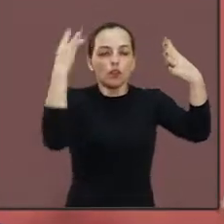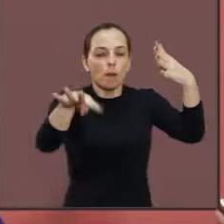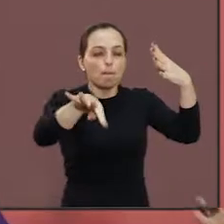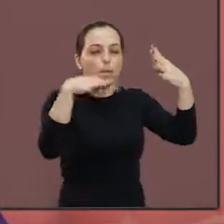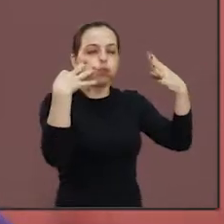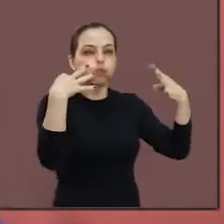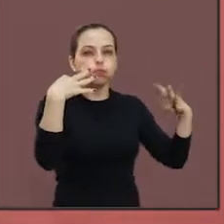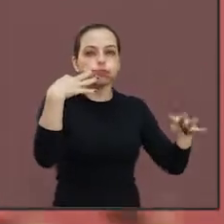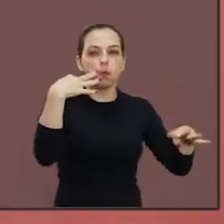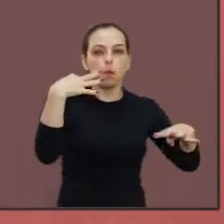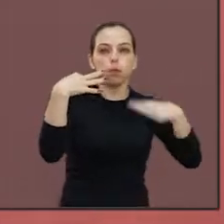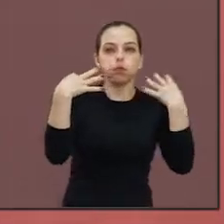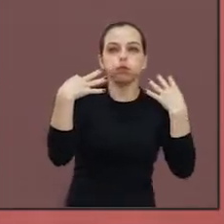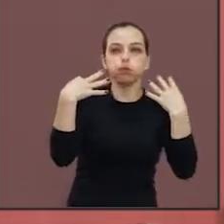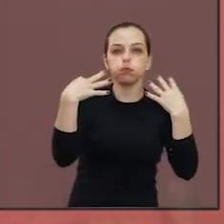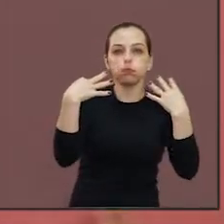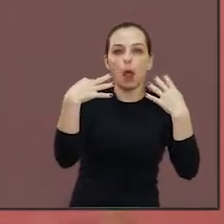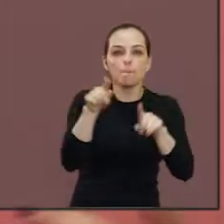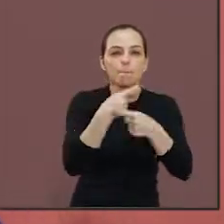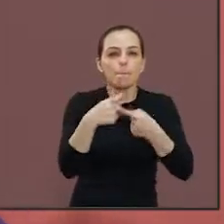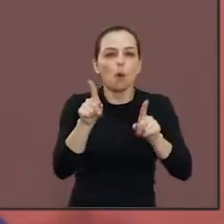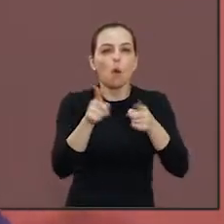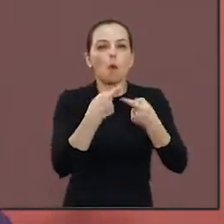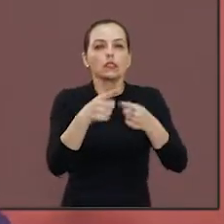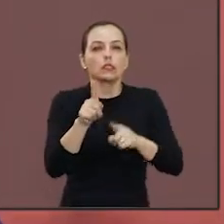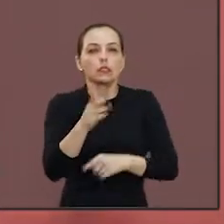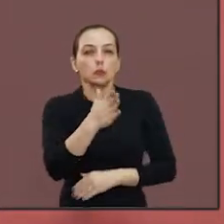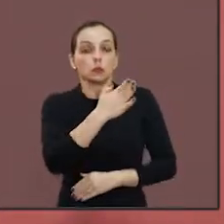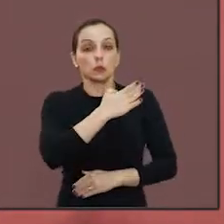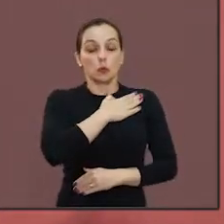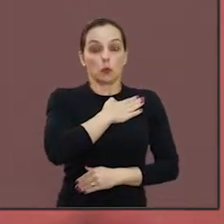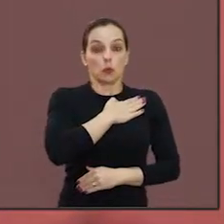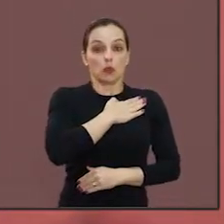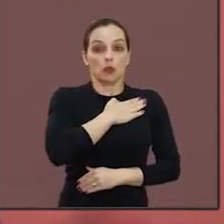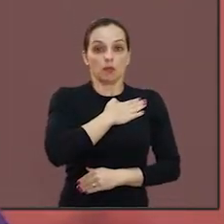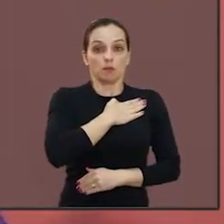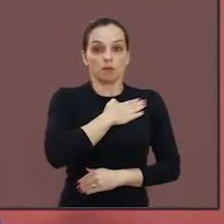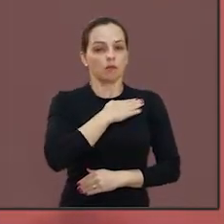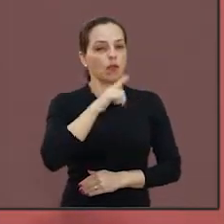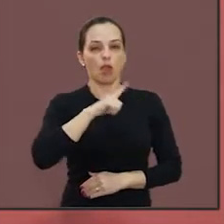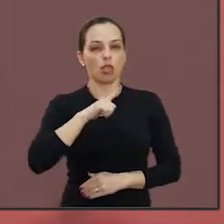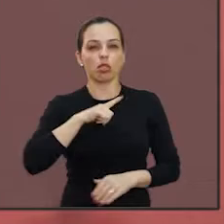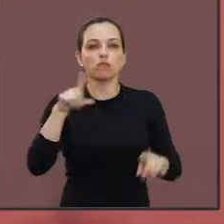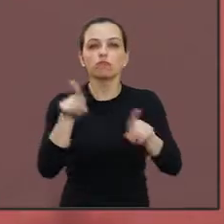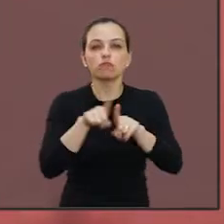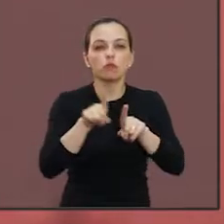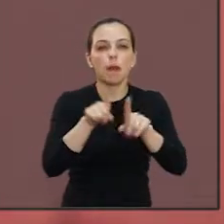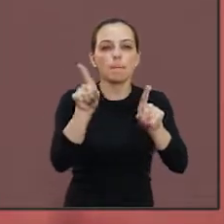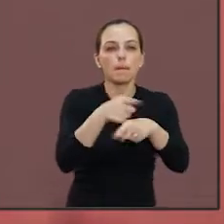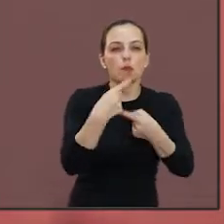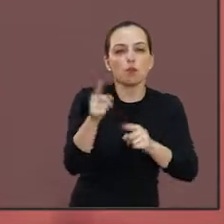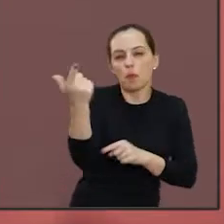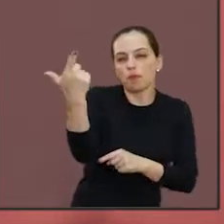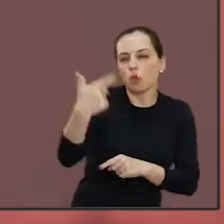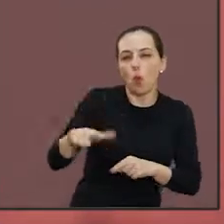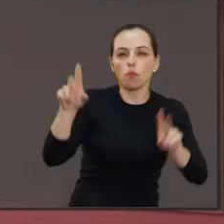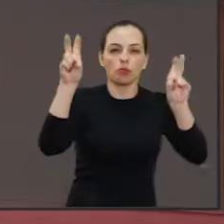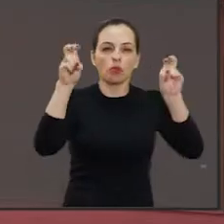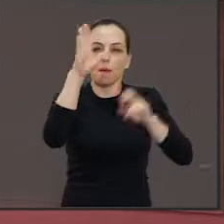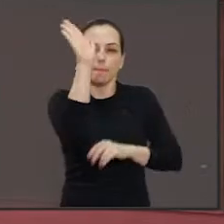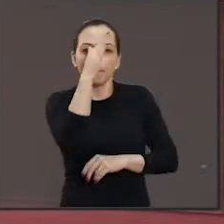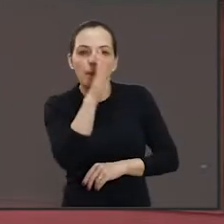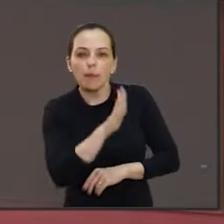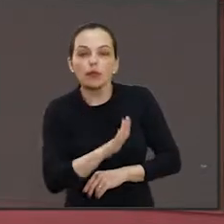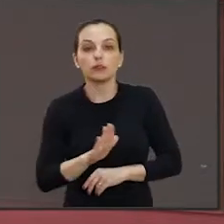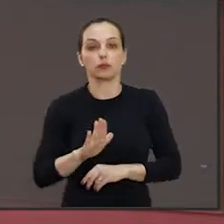aí eu via aquela imensidão de gente, até então não sabia que era a inauguração do Gigantão. E o Paulinho do meu lado tocou